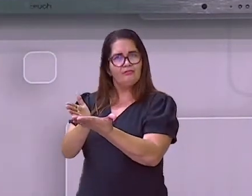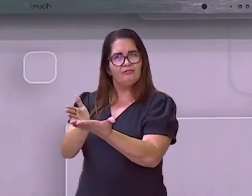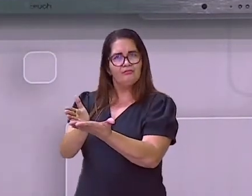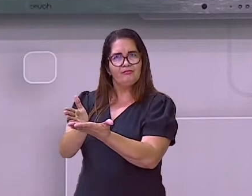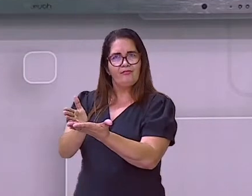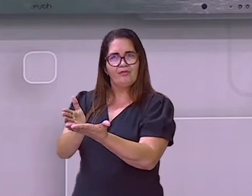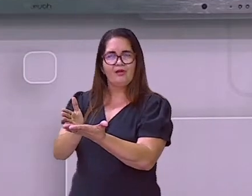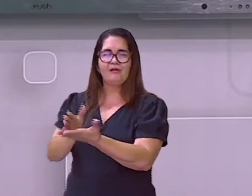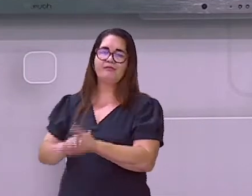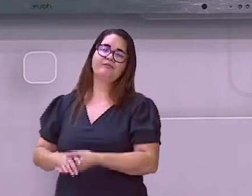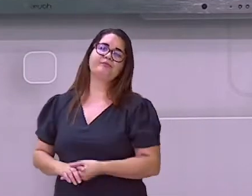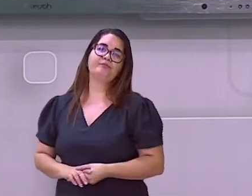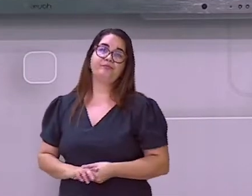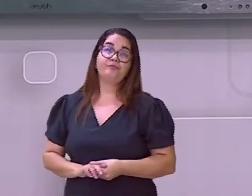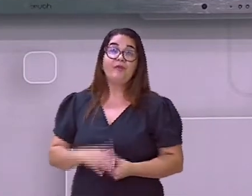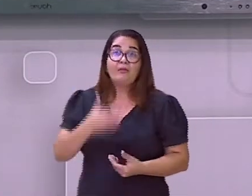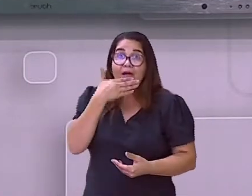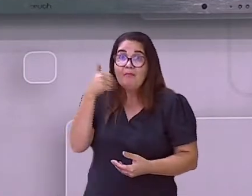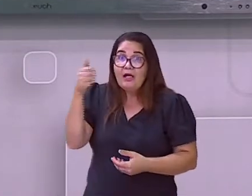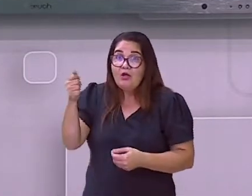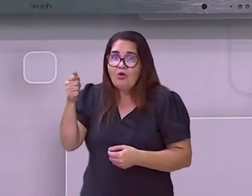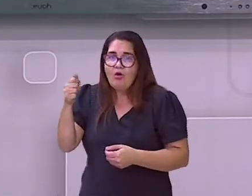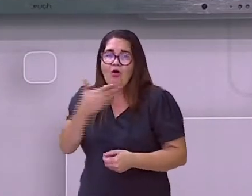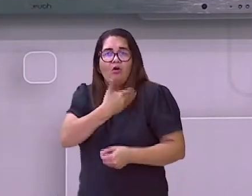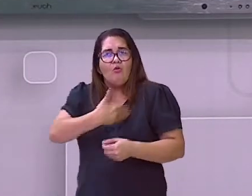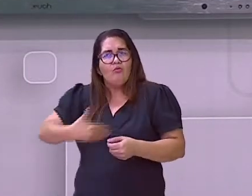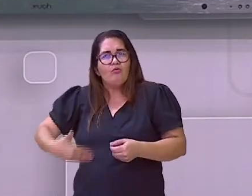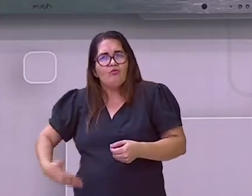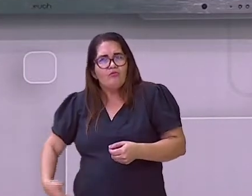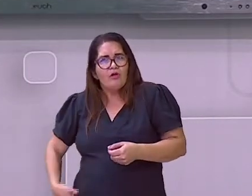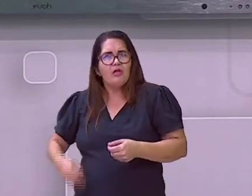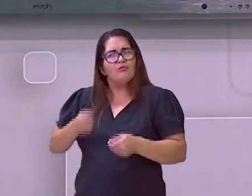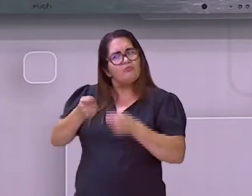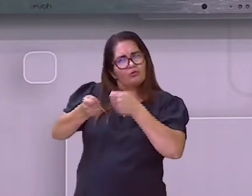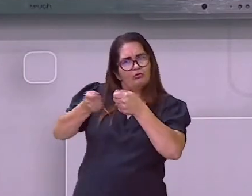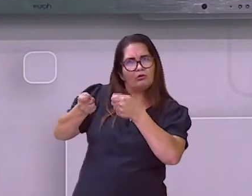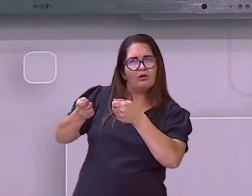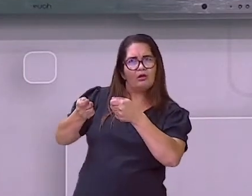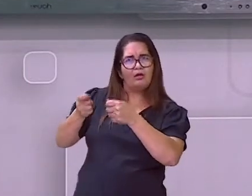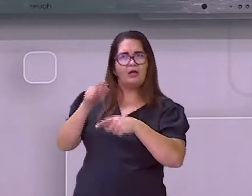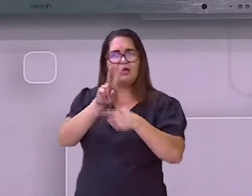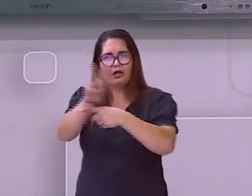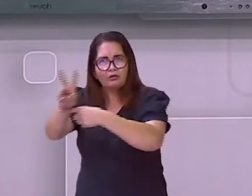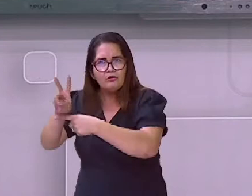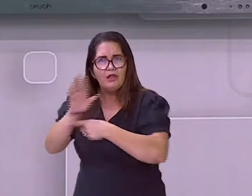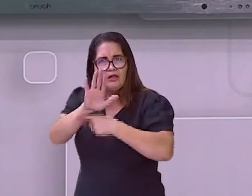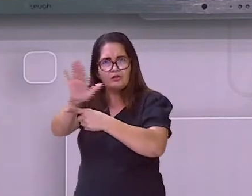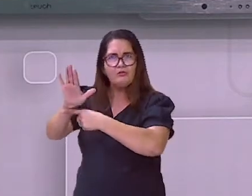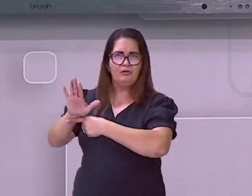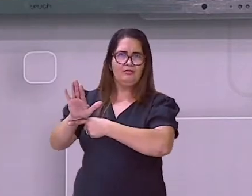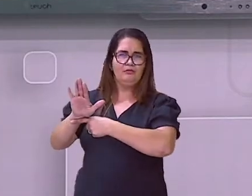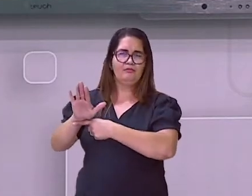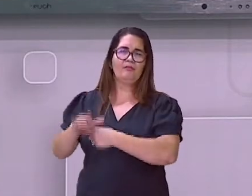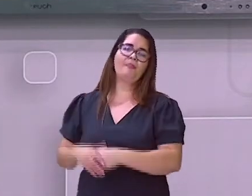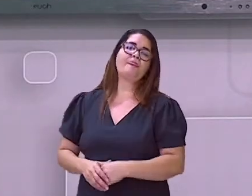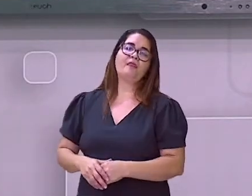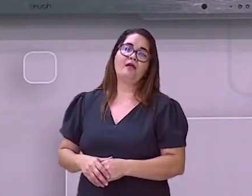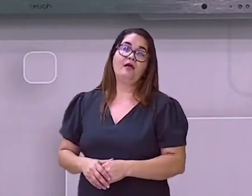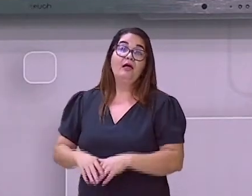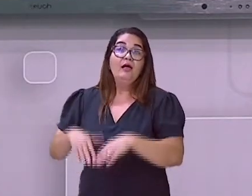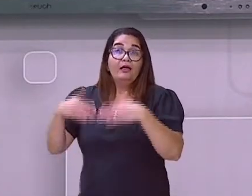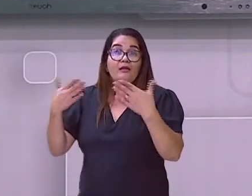Ok? Então, são países que muitas das vezes você não ouve falar